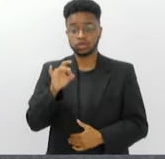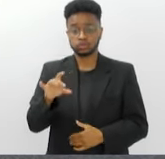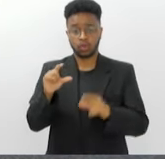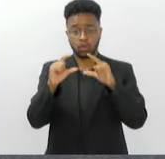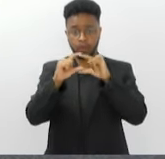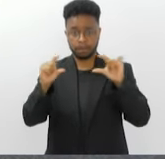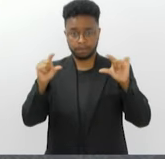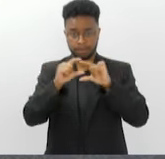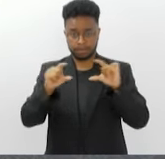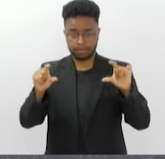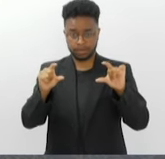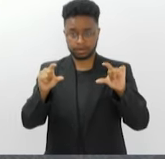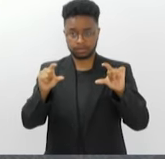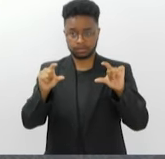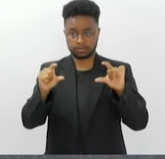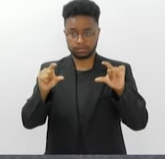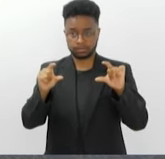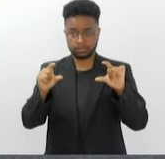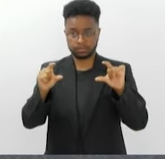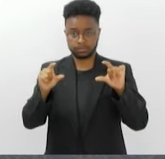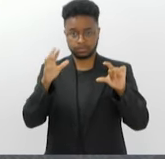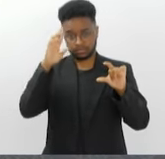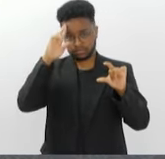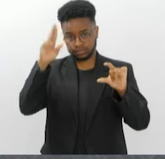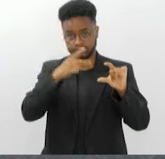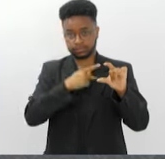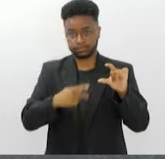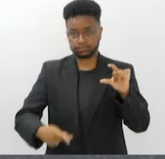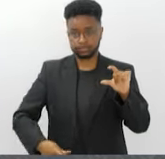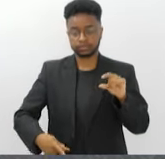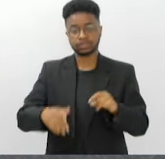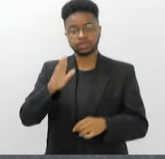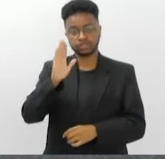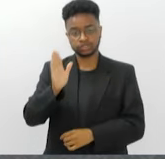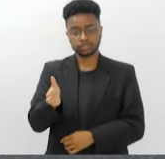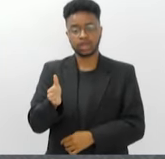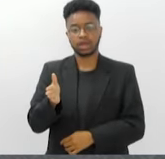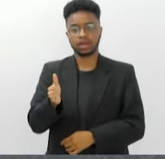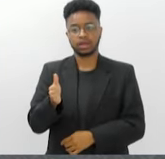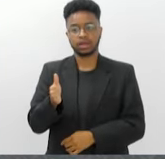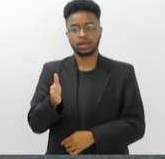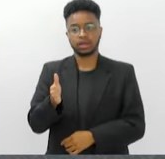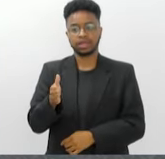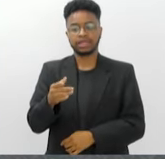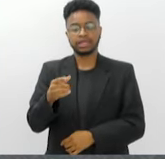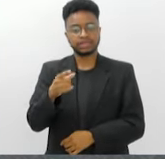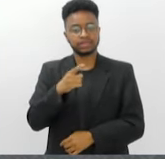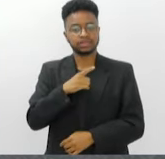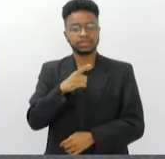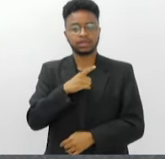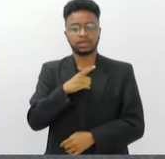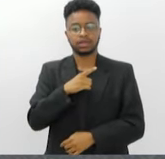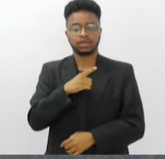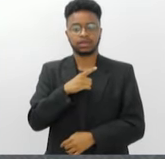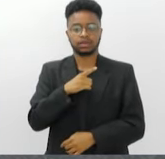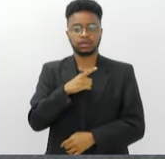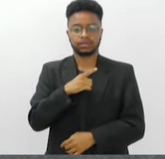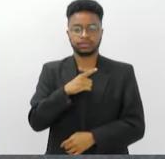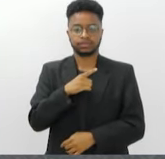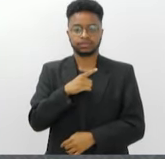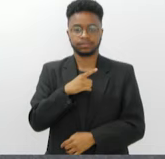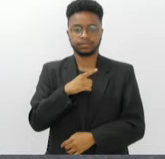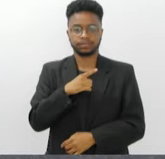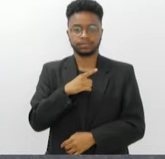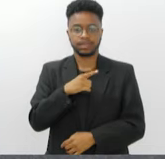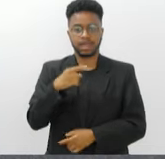parágrafo, caríssimo senhor presidente, já daria audiências e mais audiências